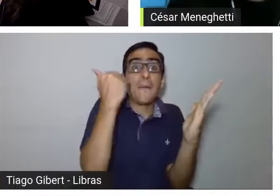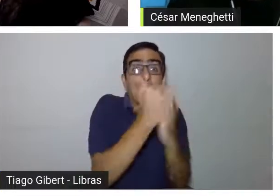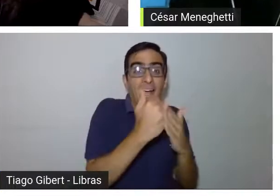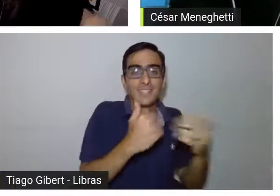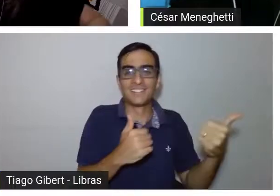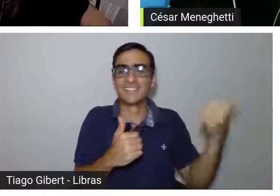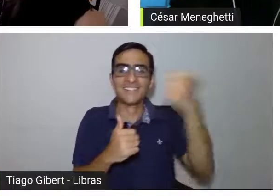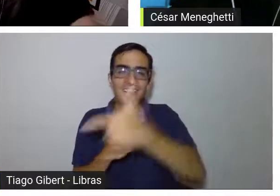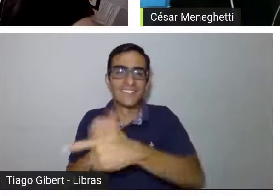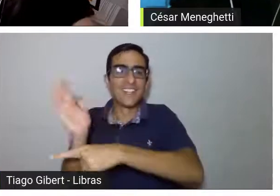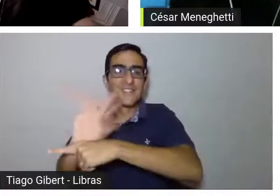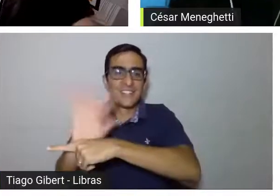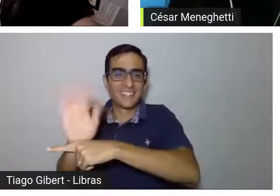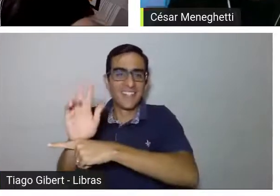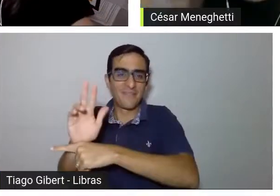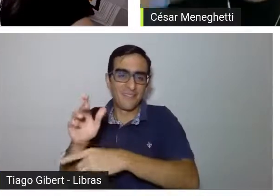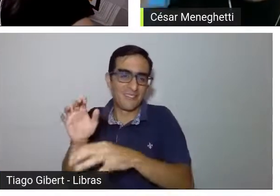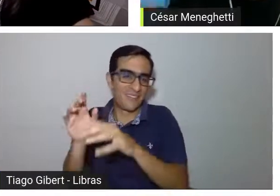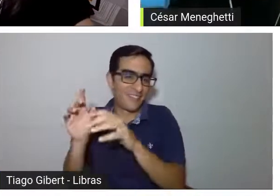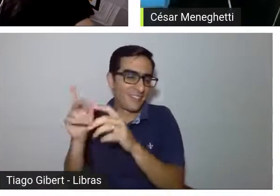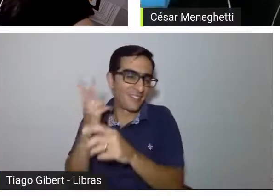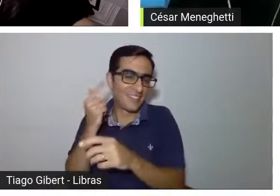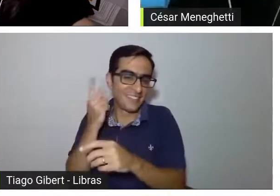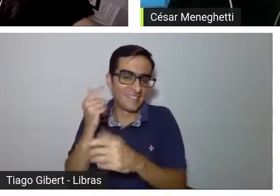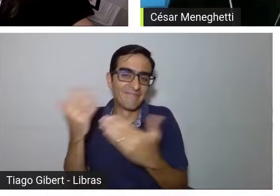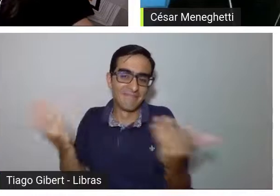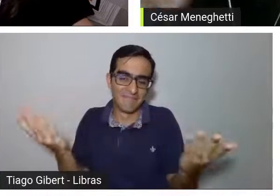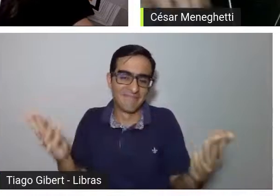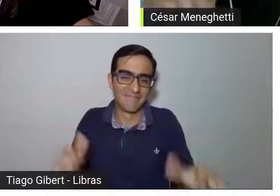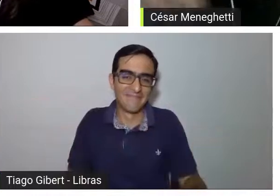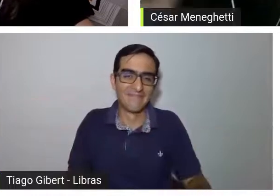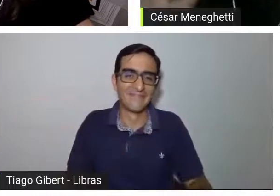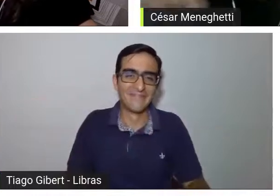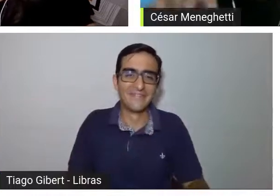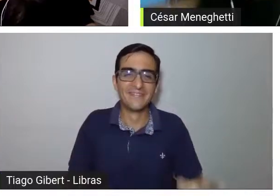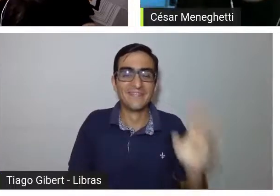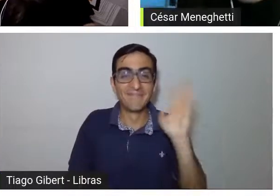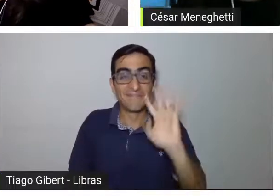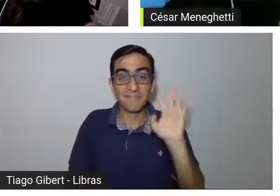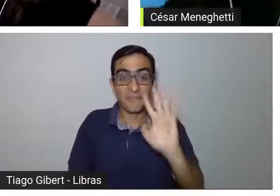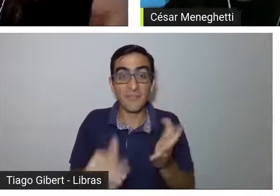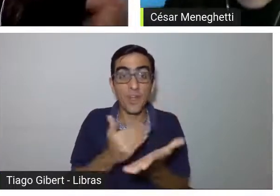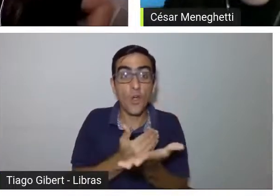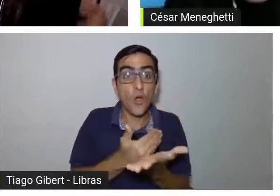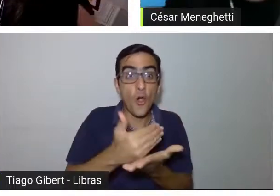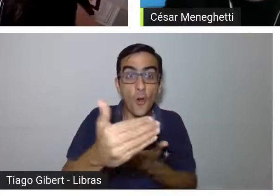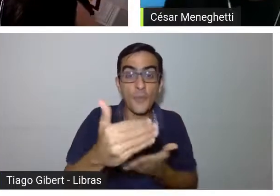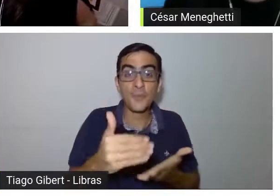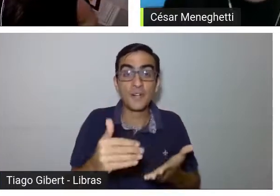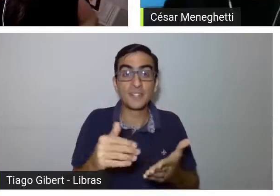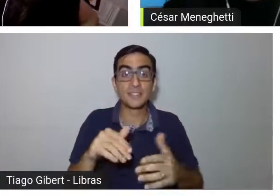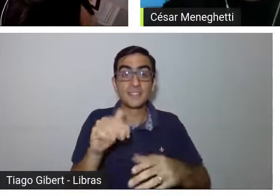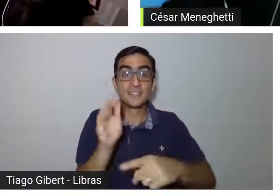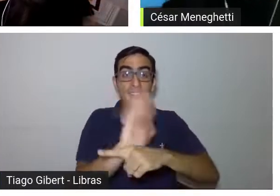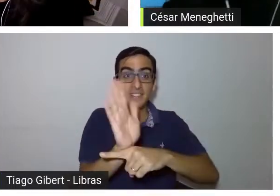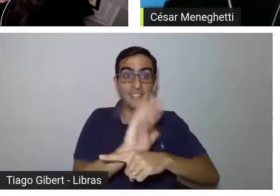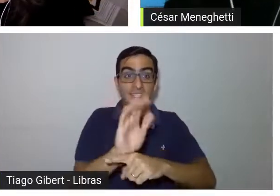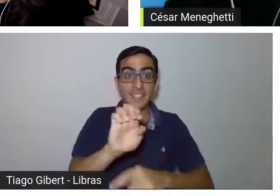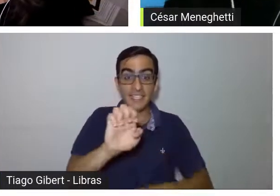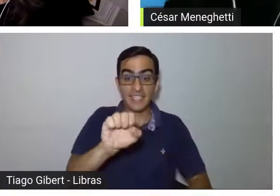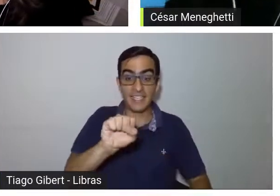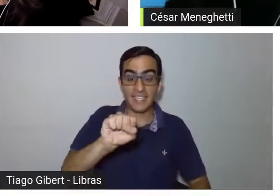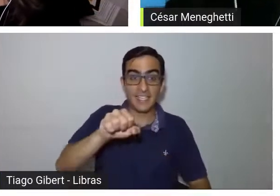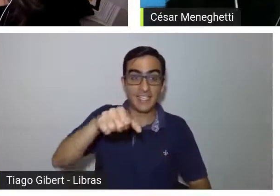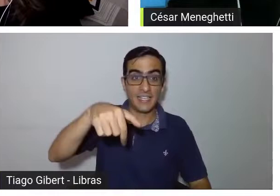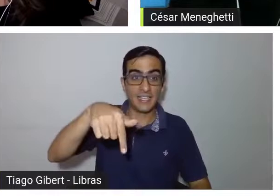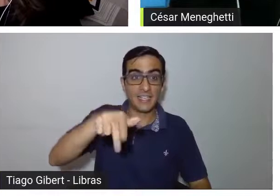que no cinema. Então, muito bom. É isso. Então, muito a gente bom. Pode até começar com esse vídeo sketch número 5, que aí